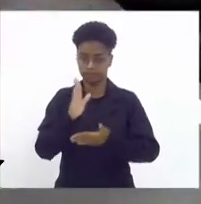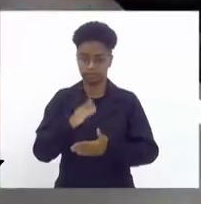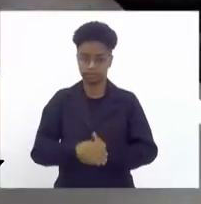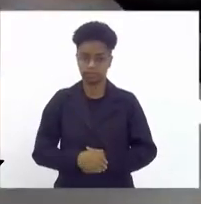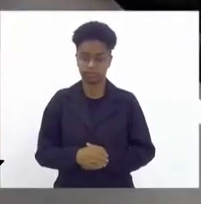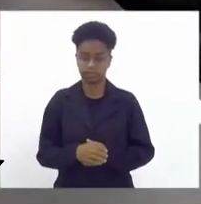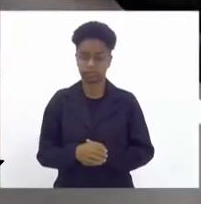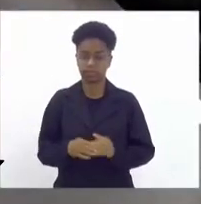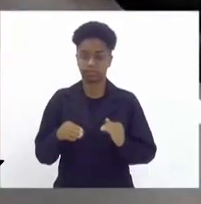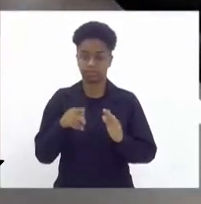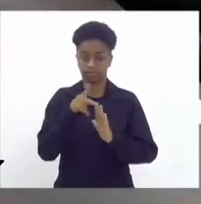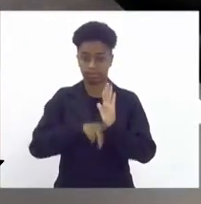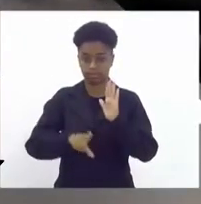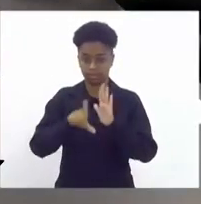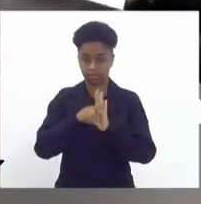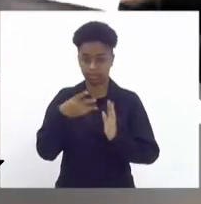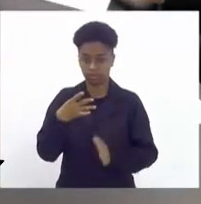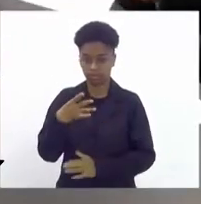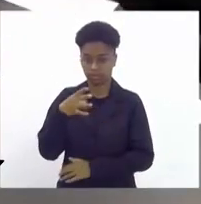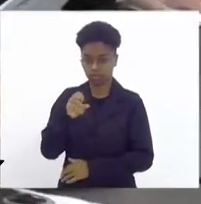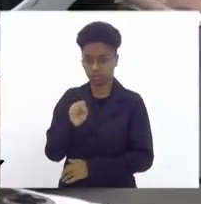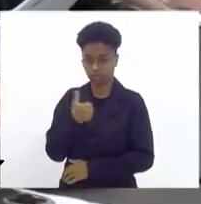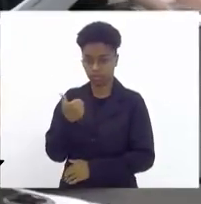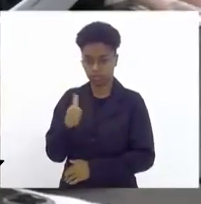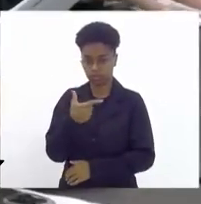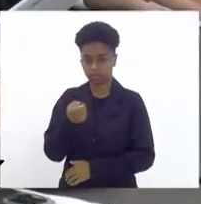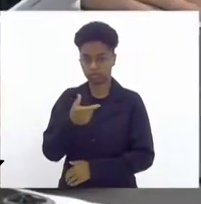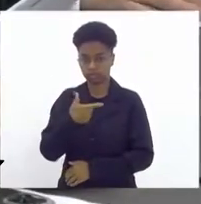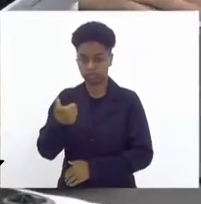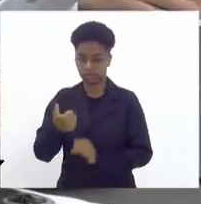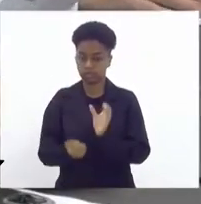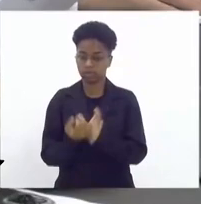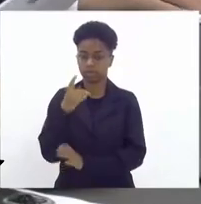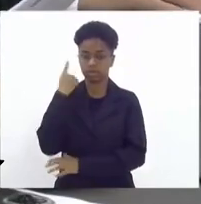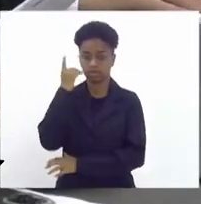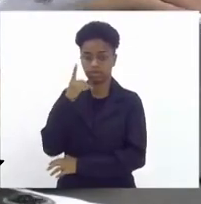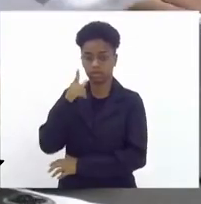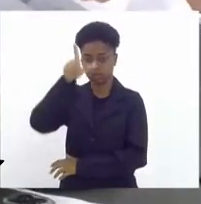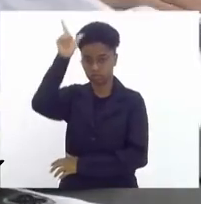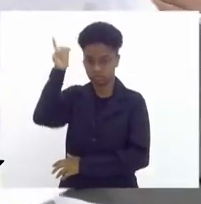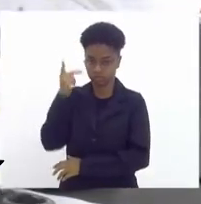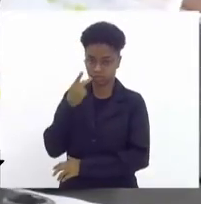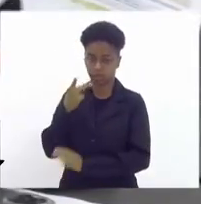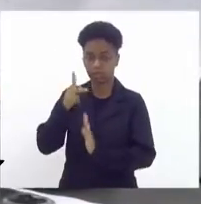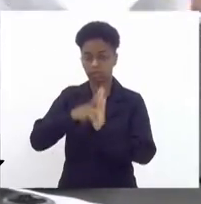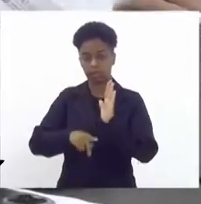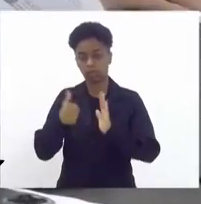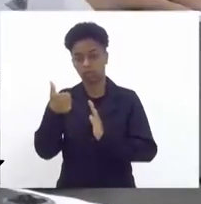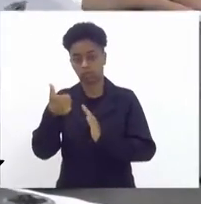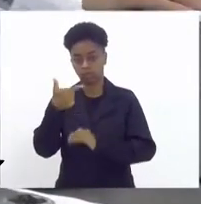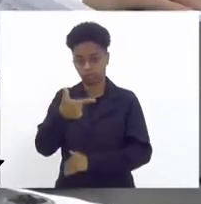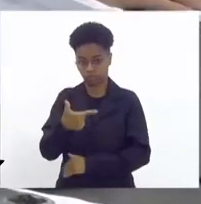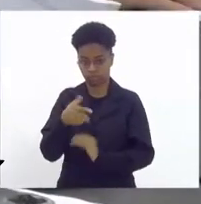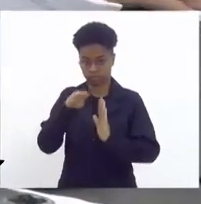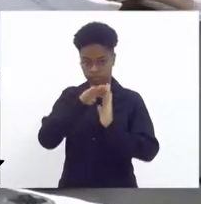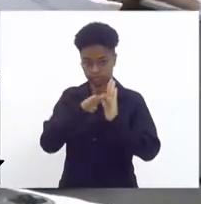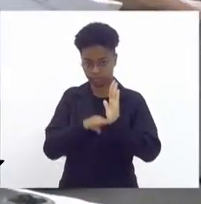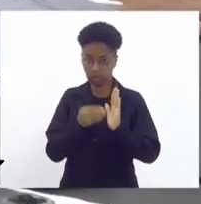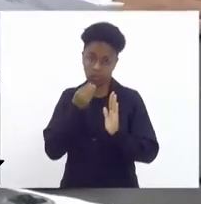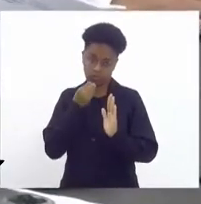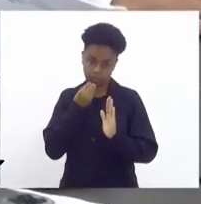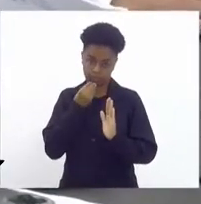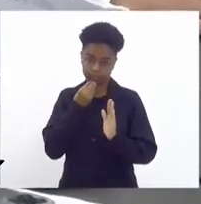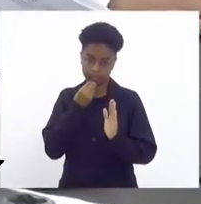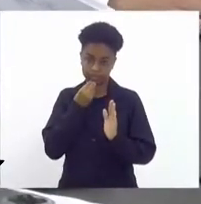3 da pauta, o PL 4811 de 2021, de autoria do deputado Luiz Paulo. Os projetos 1 e 2 da pauta,